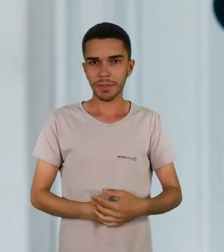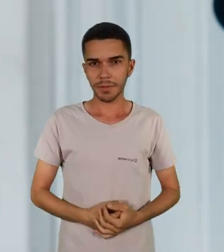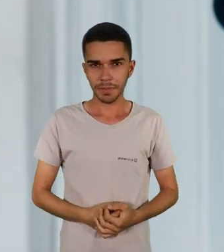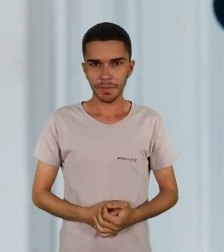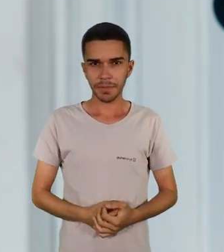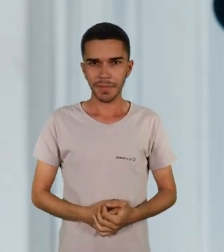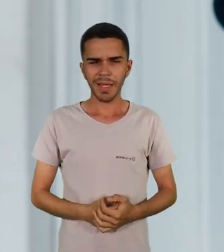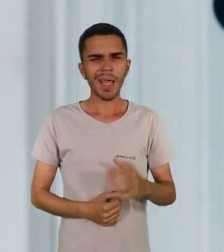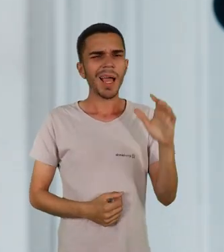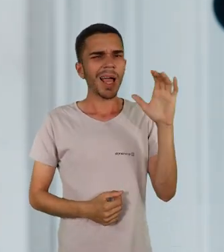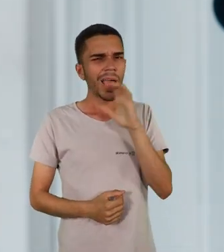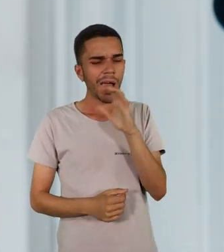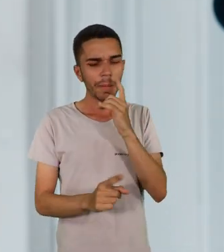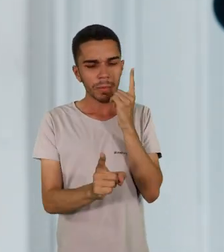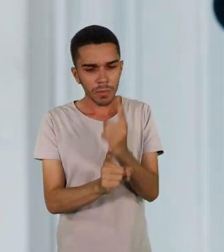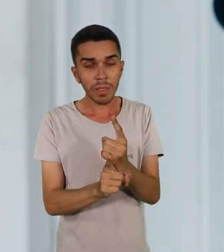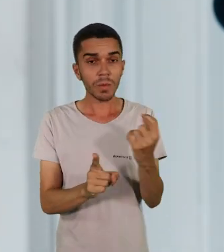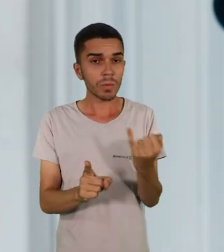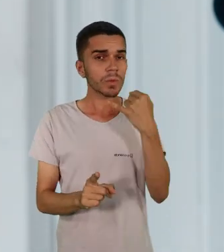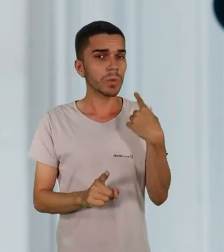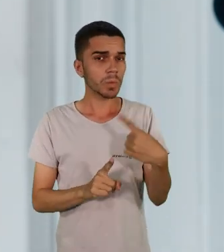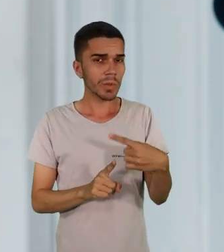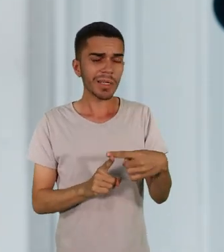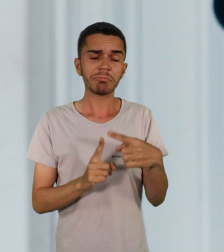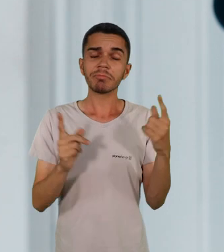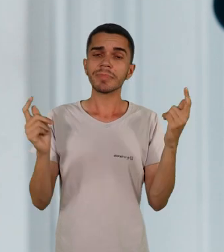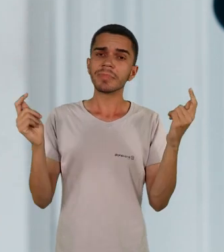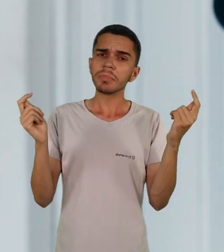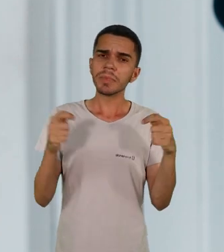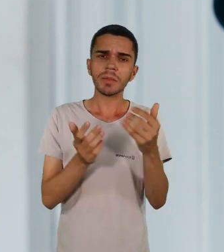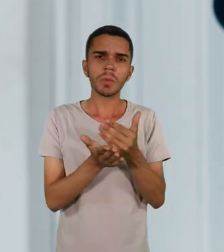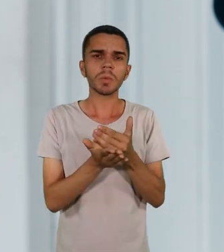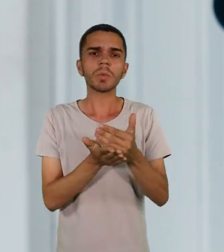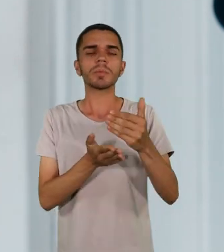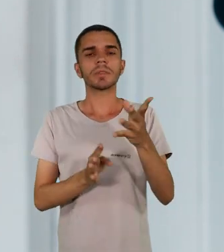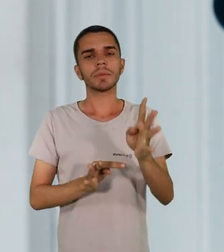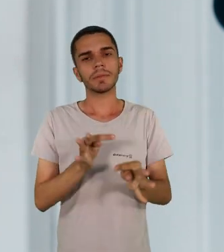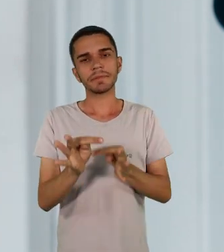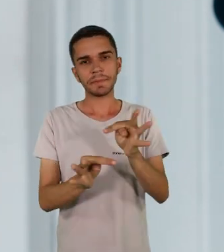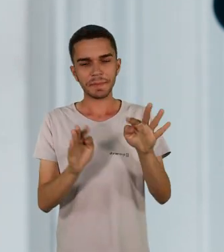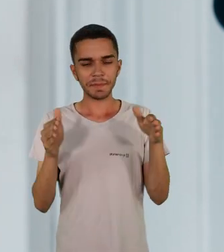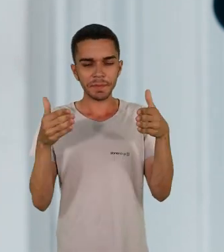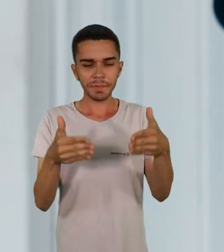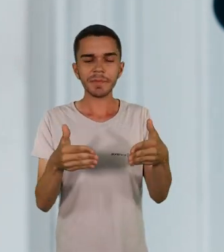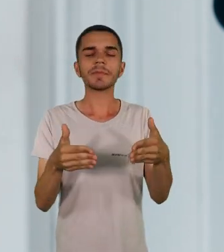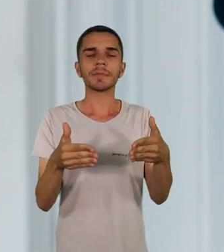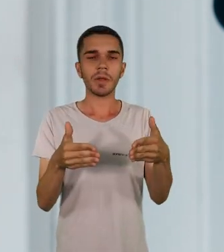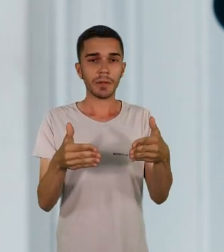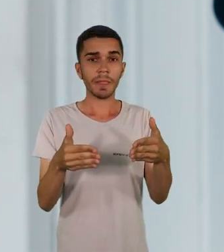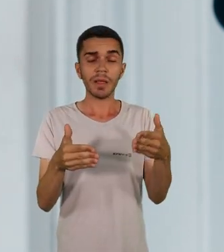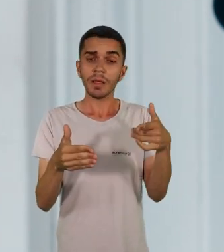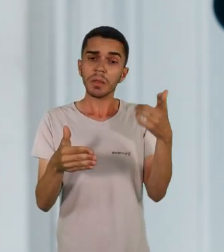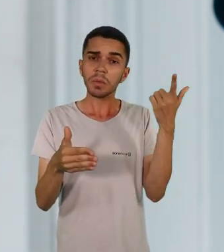ser rapidamente detectada, porque a gente pode começar com um tratamento específico para a doença e,